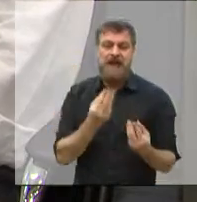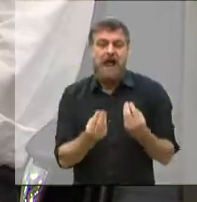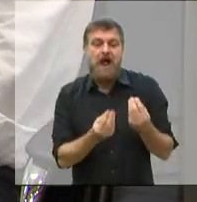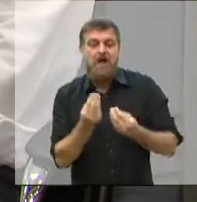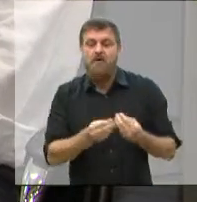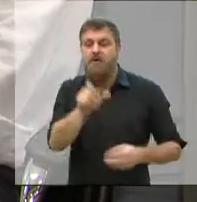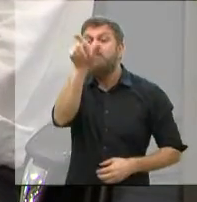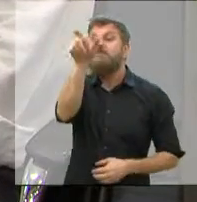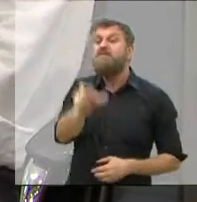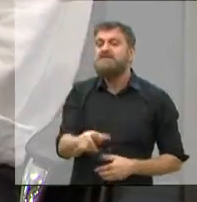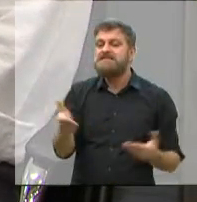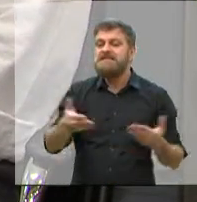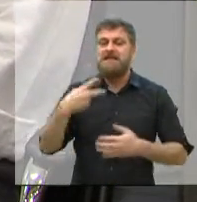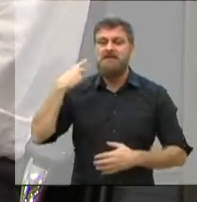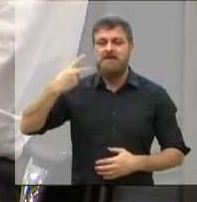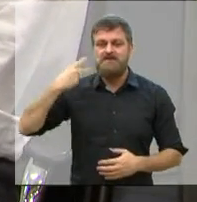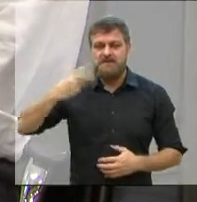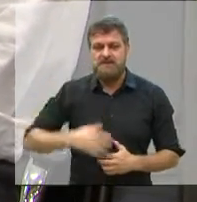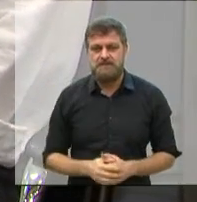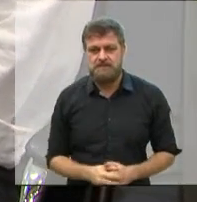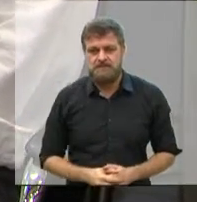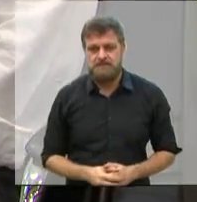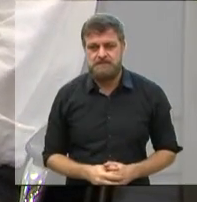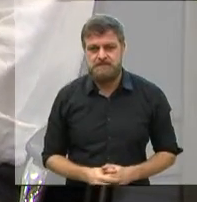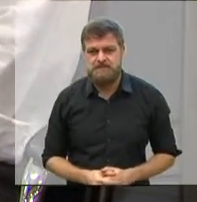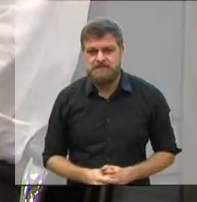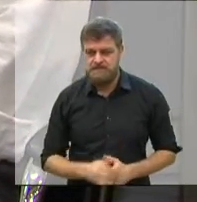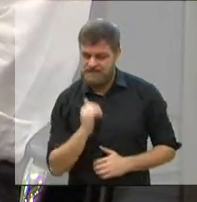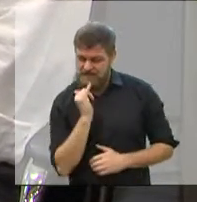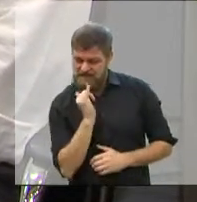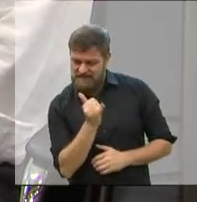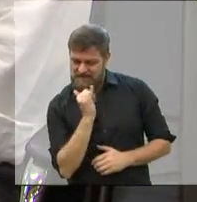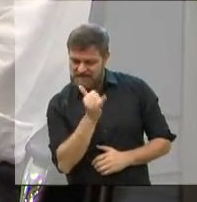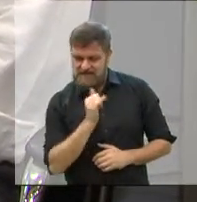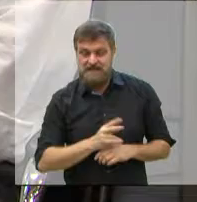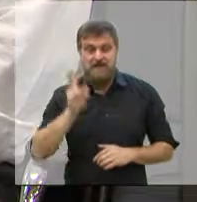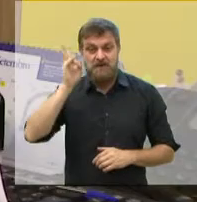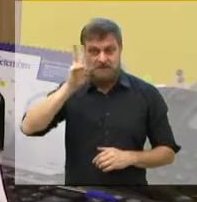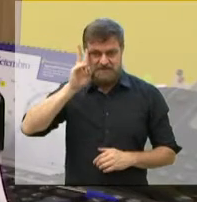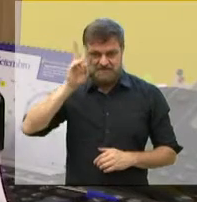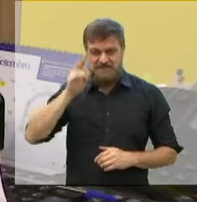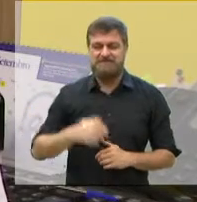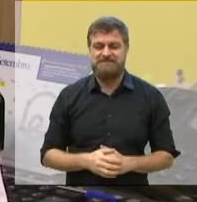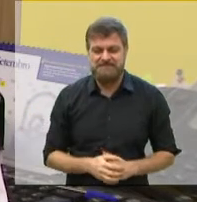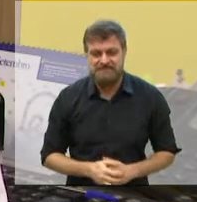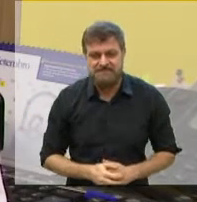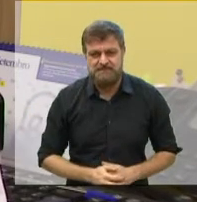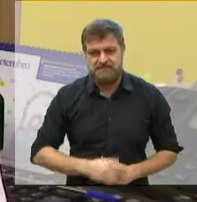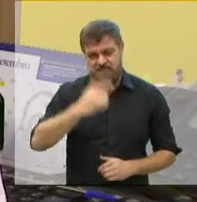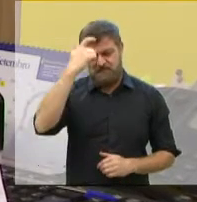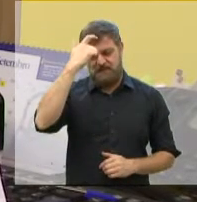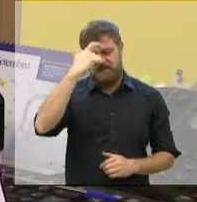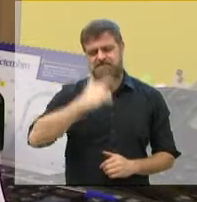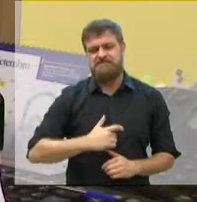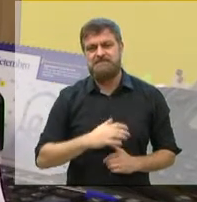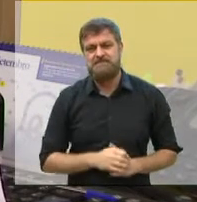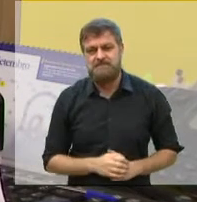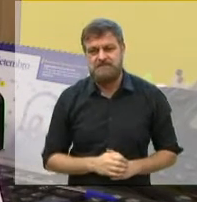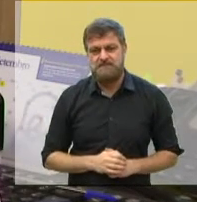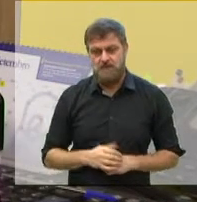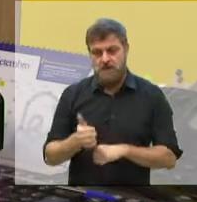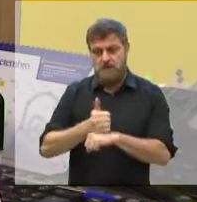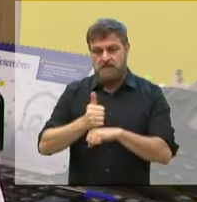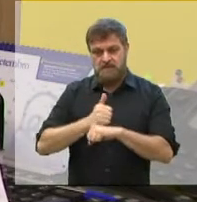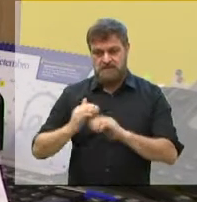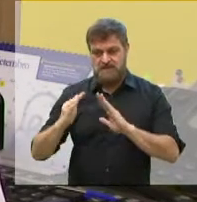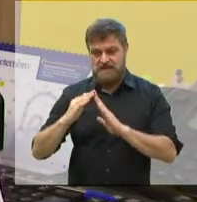está agora como vereador? Vivi, eu vou te contar uma história. Eu sou farmacêutico